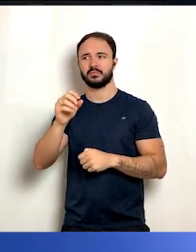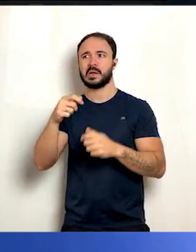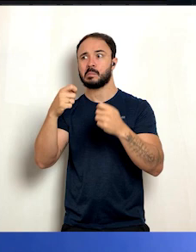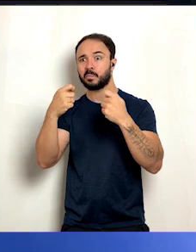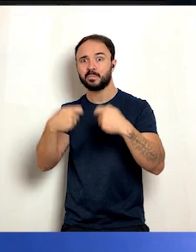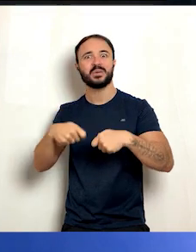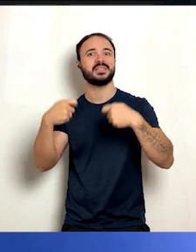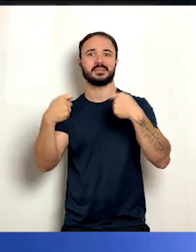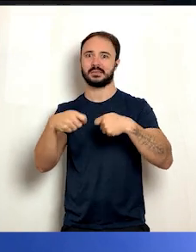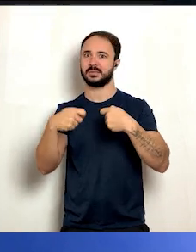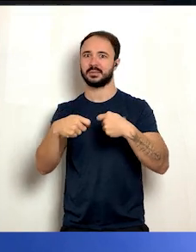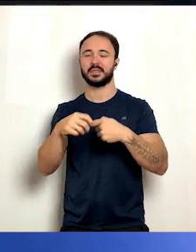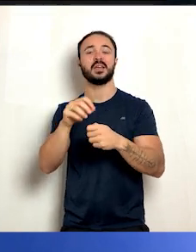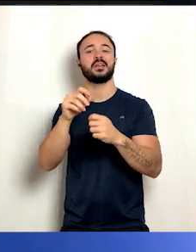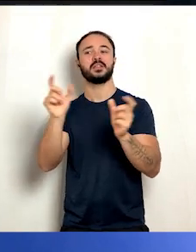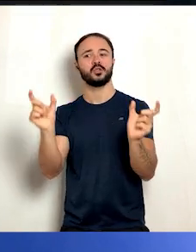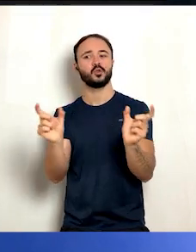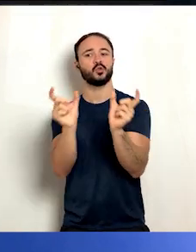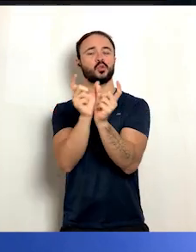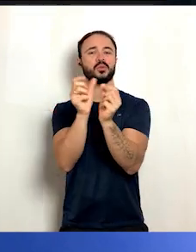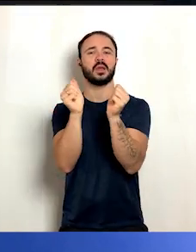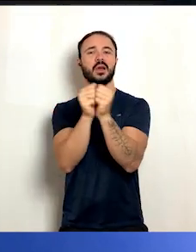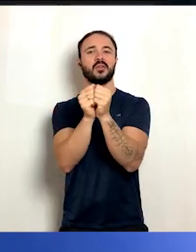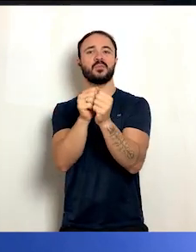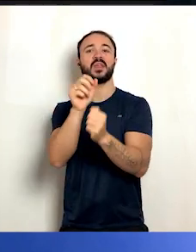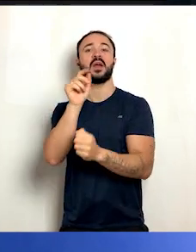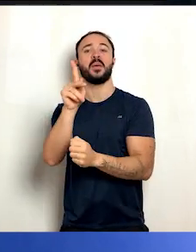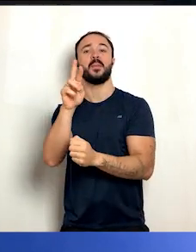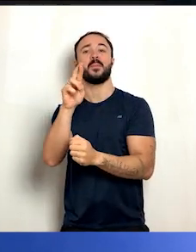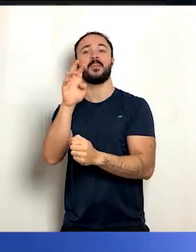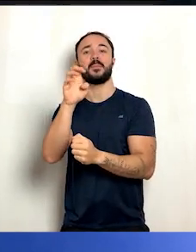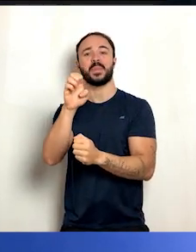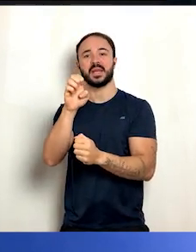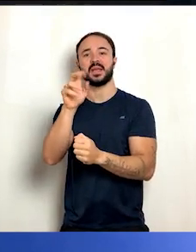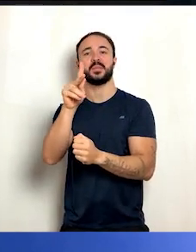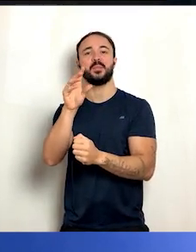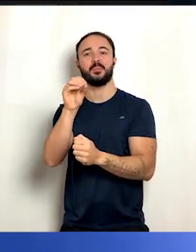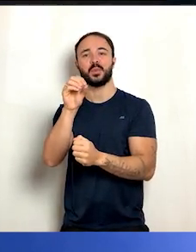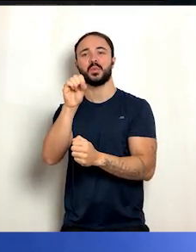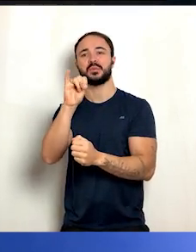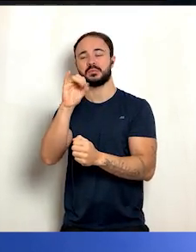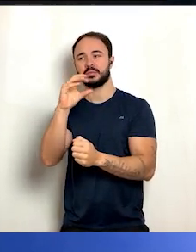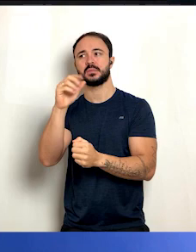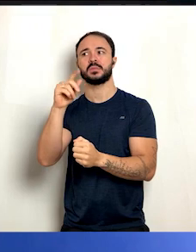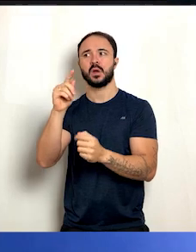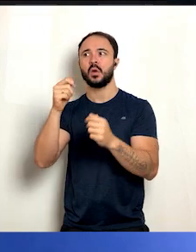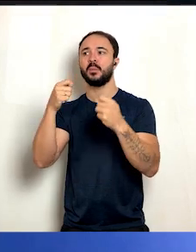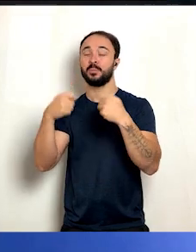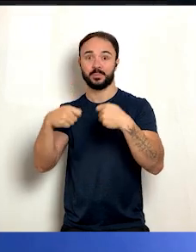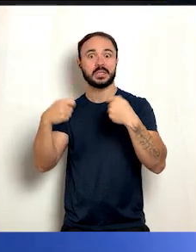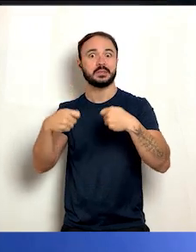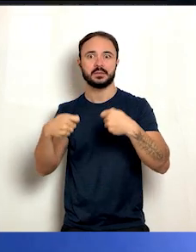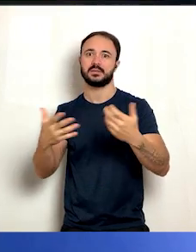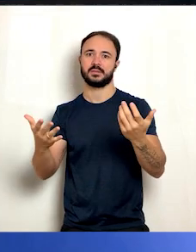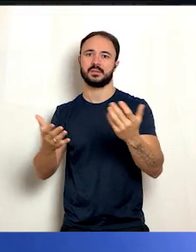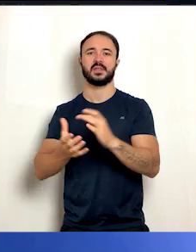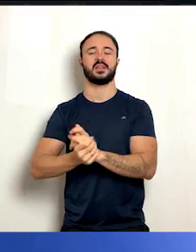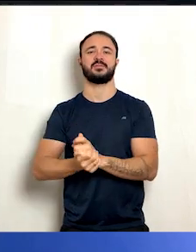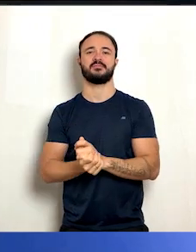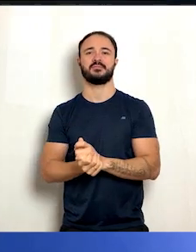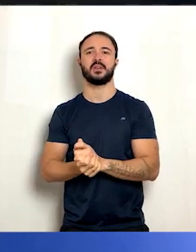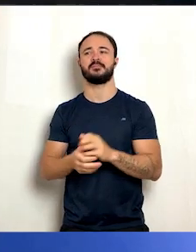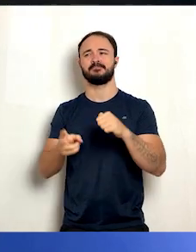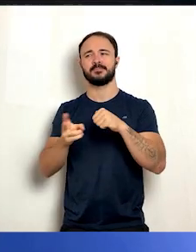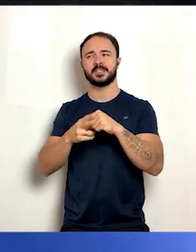de preposição obrigatória. O complemento desse tipo de verbo é chamado de objeto indireto. Então, verbo